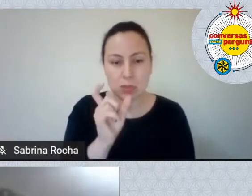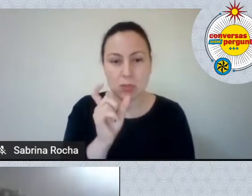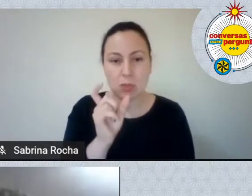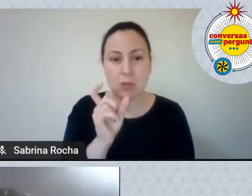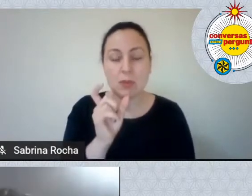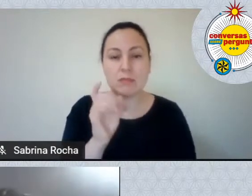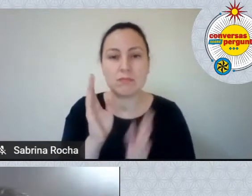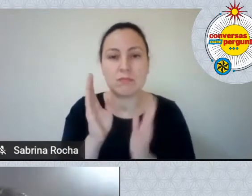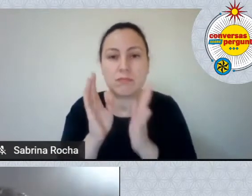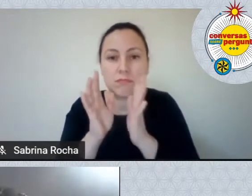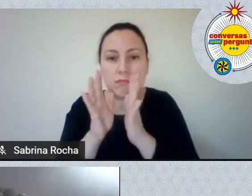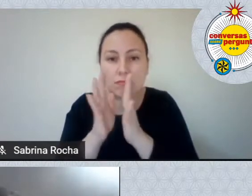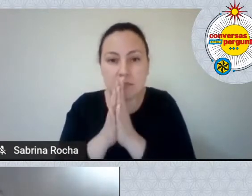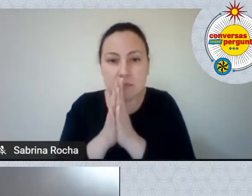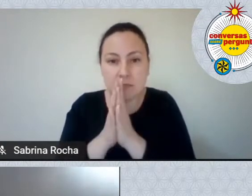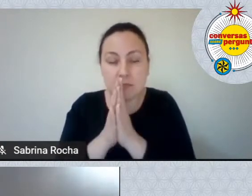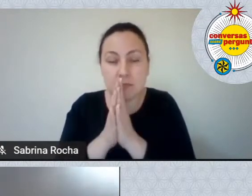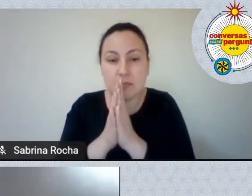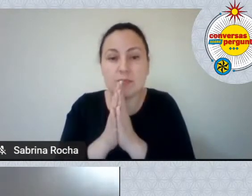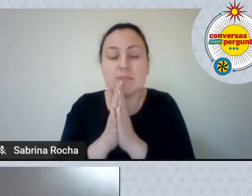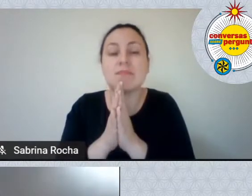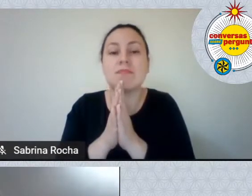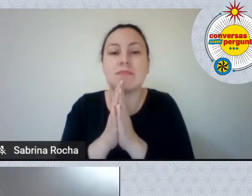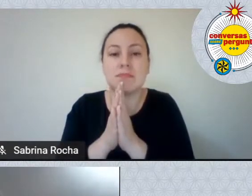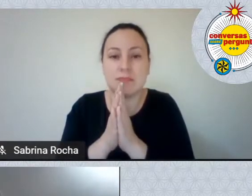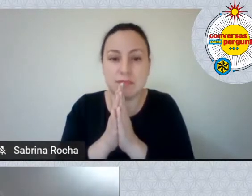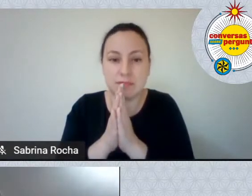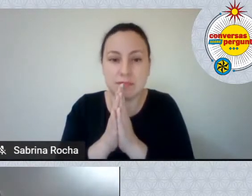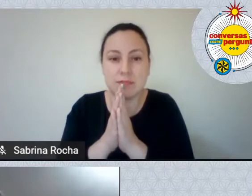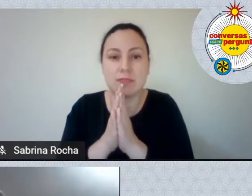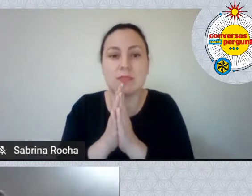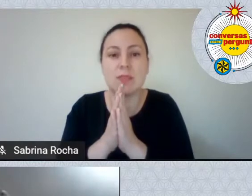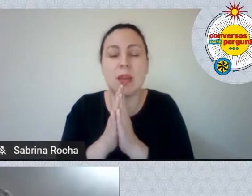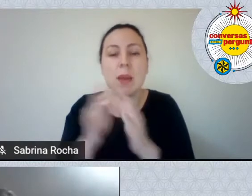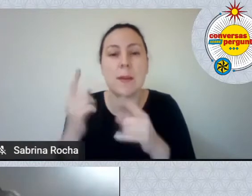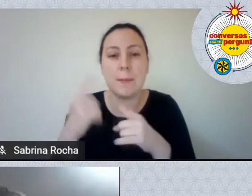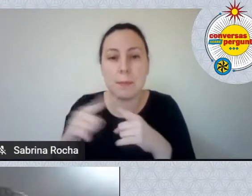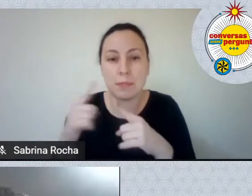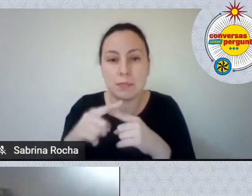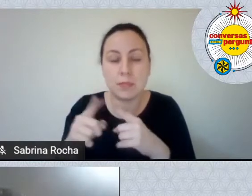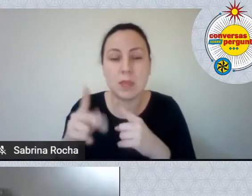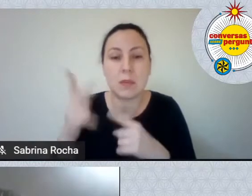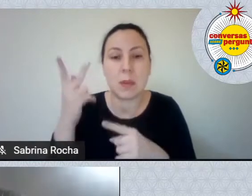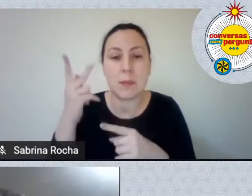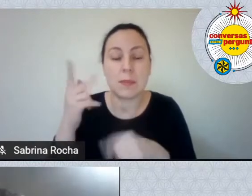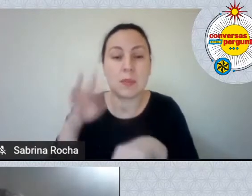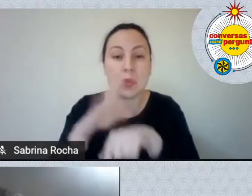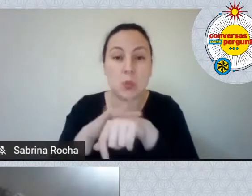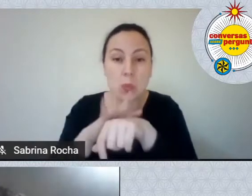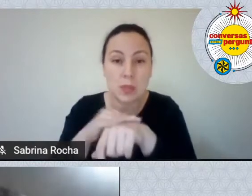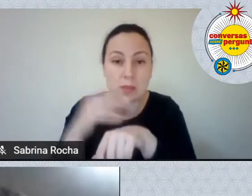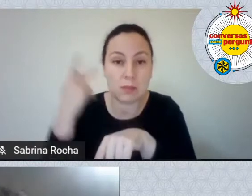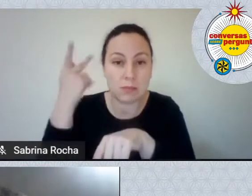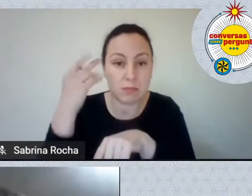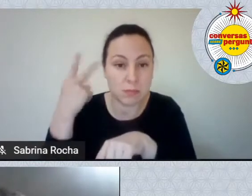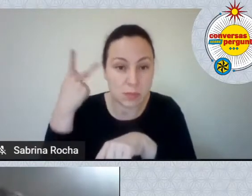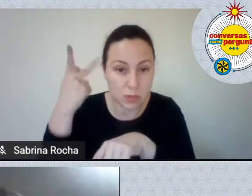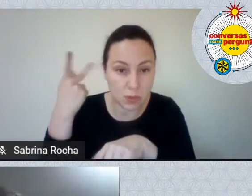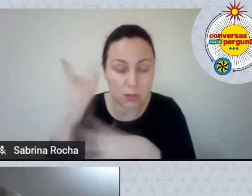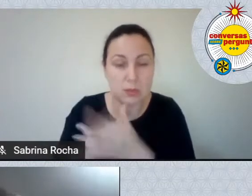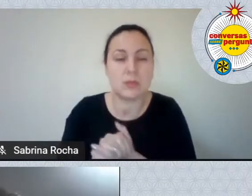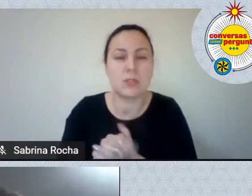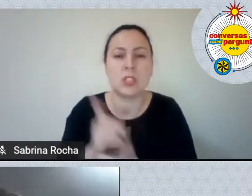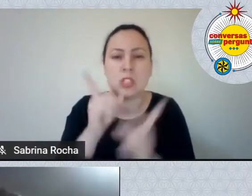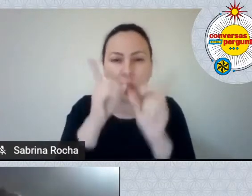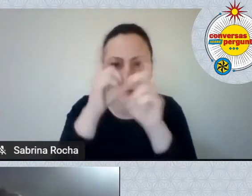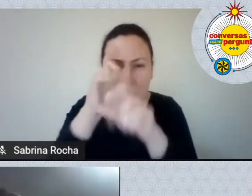em geral, estão mais expostas a adoecimentos psicossomáticos, a assim, dificuldades de simbolização, porque